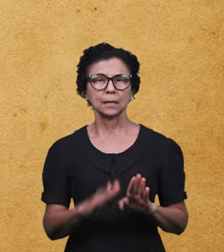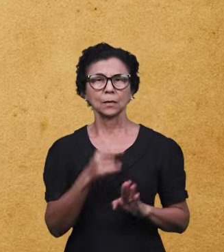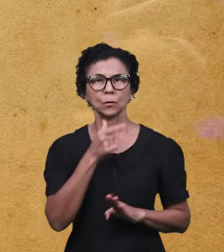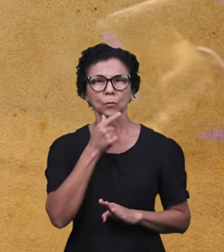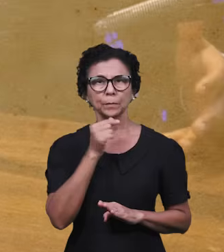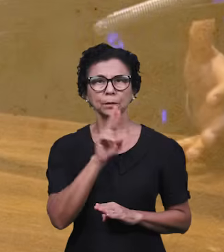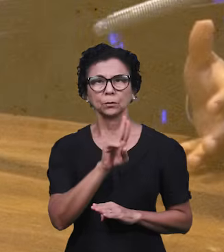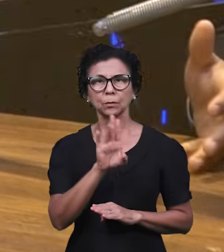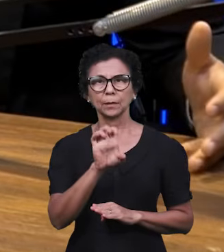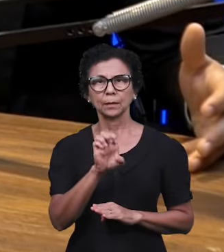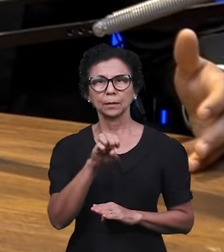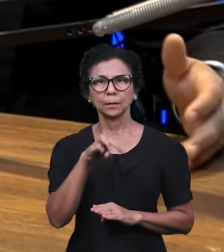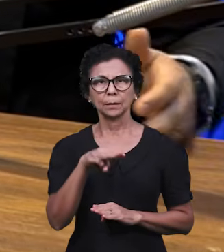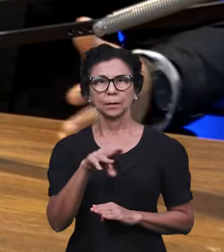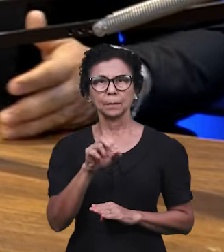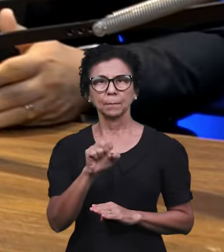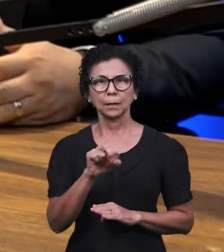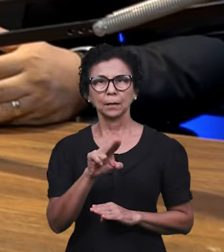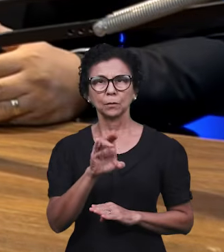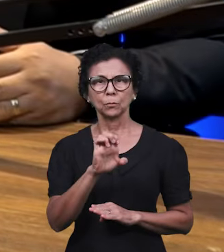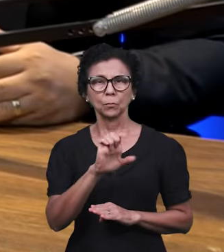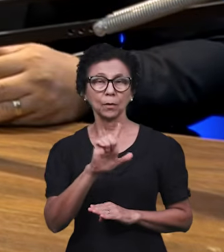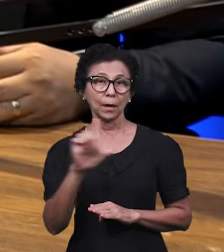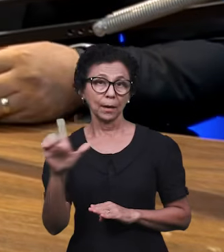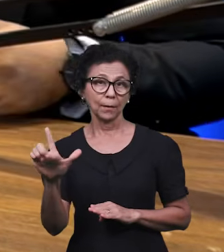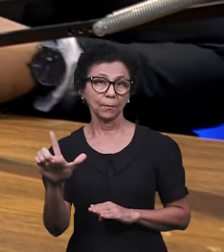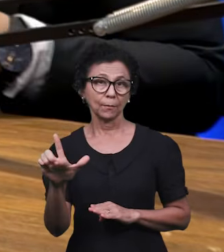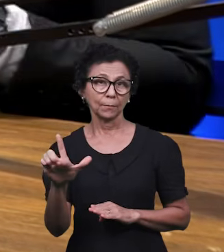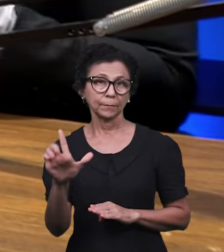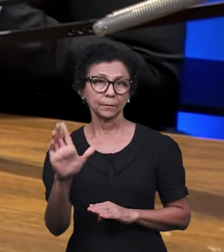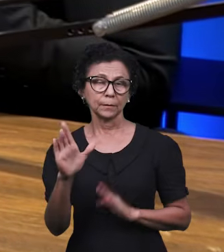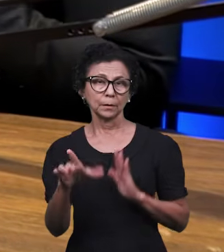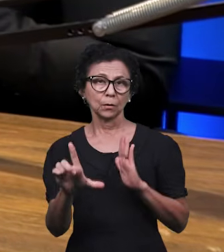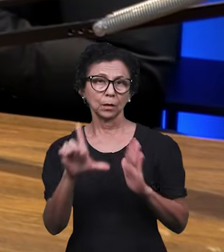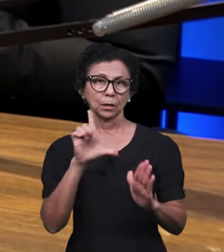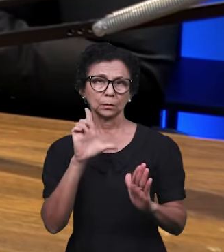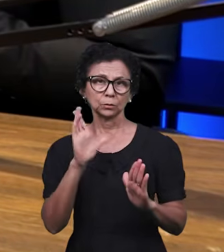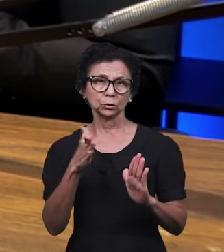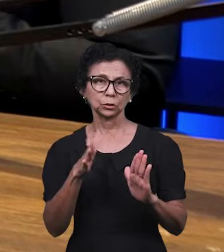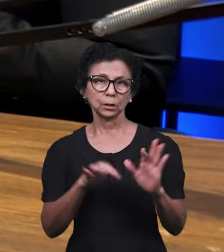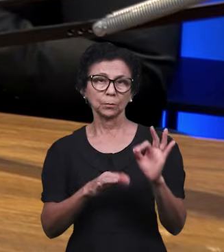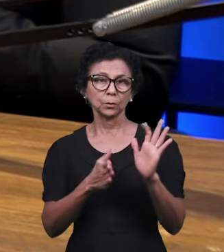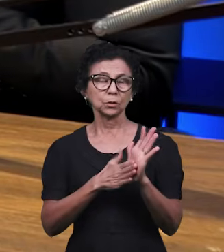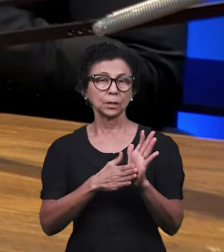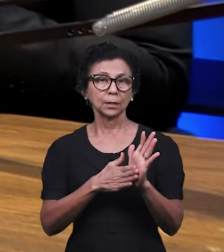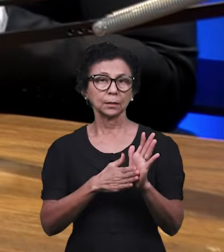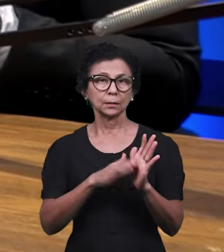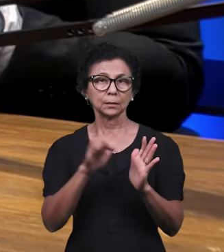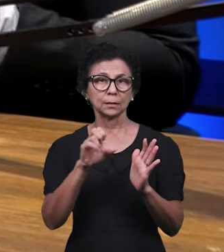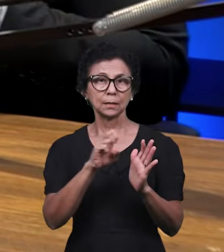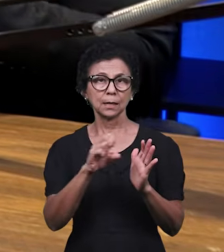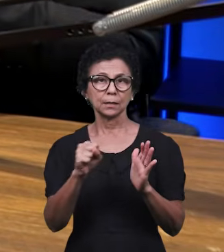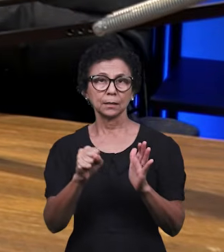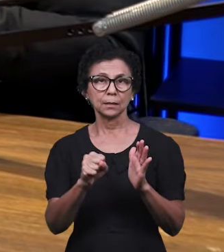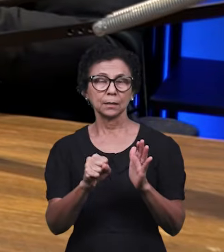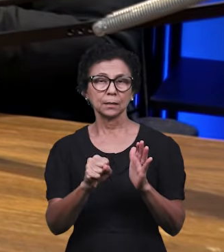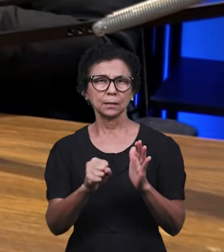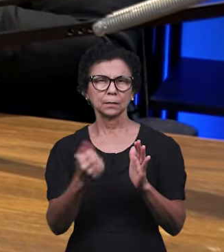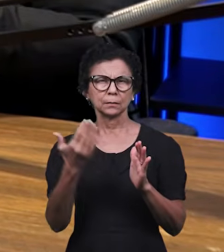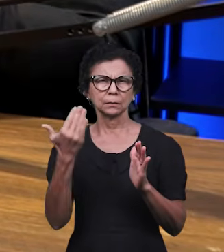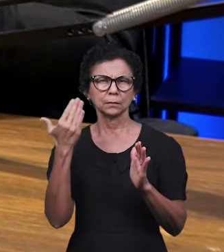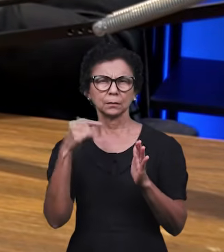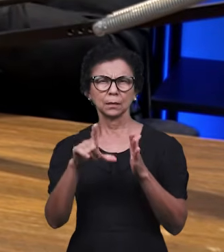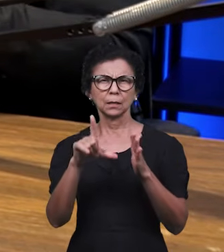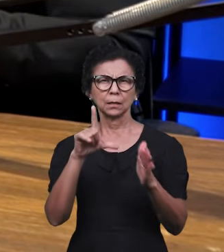estava determinado. Então Isaías, cerca de 700 anos antes, ele já